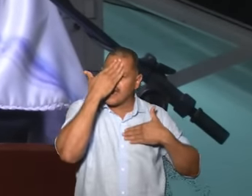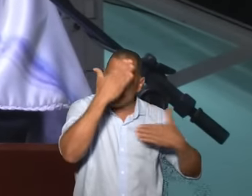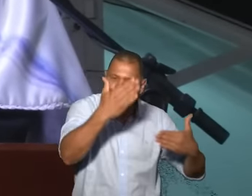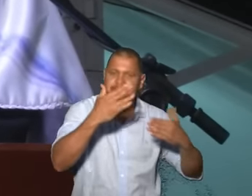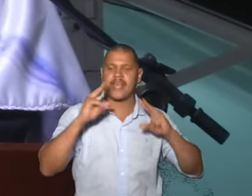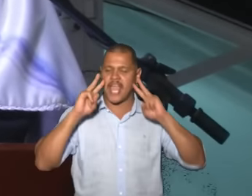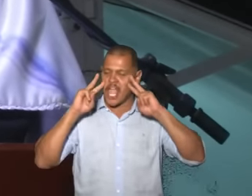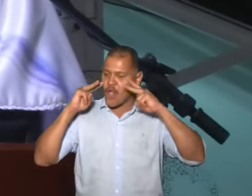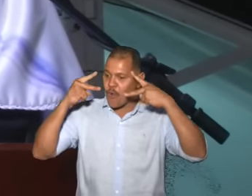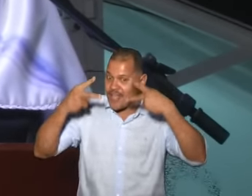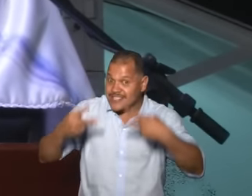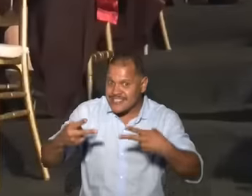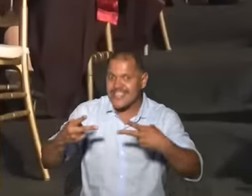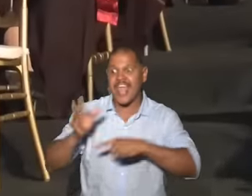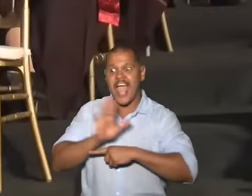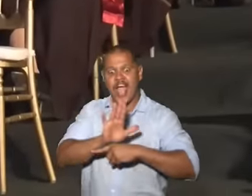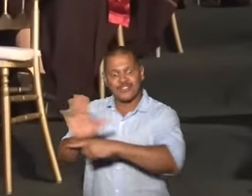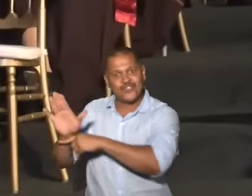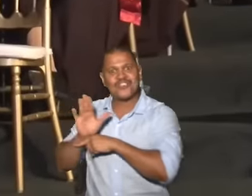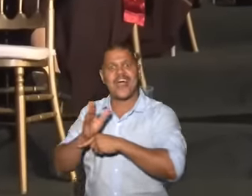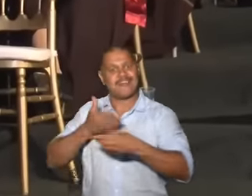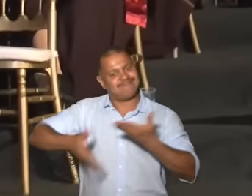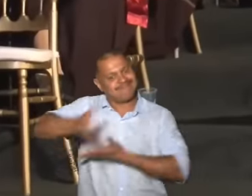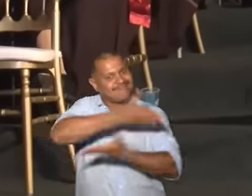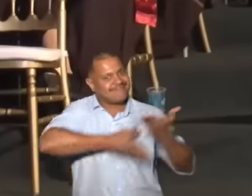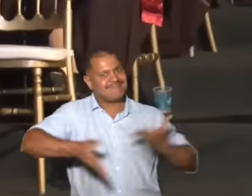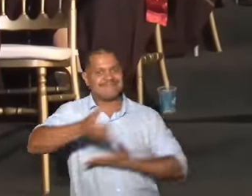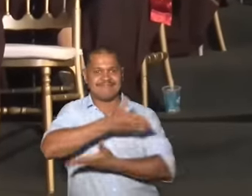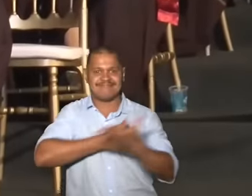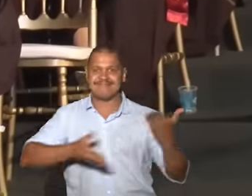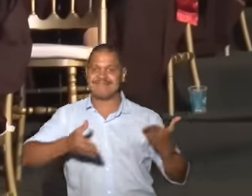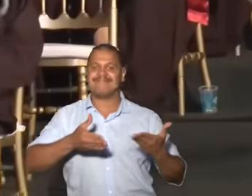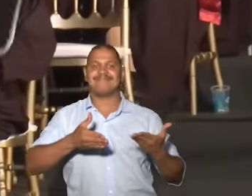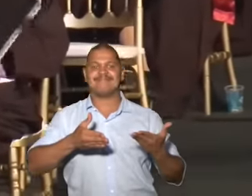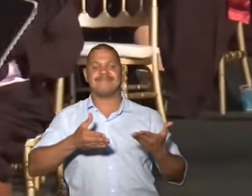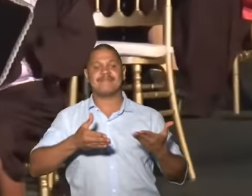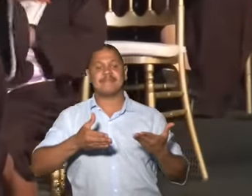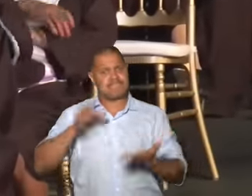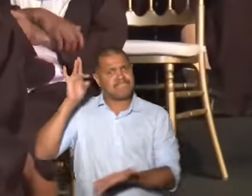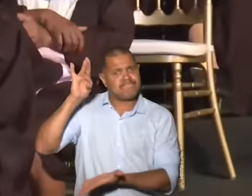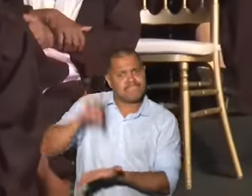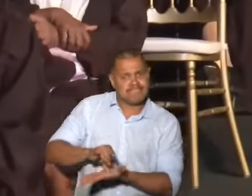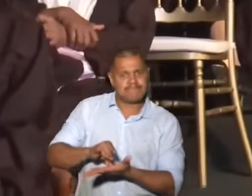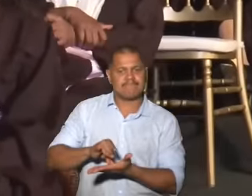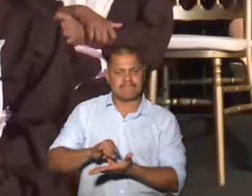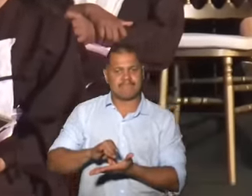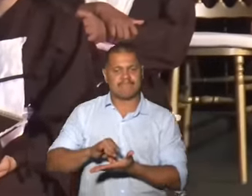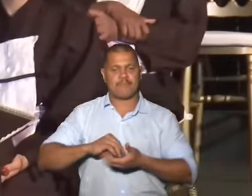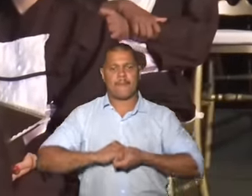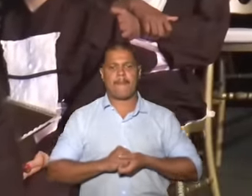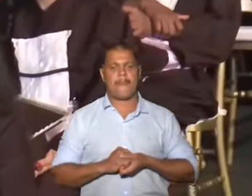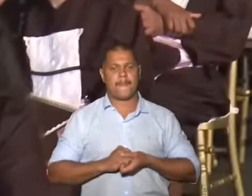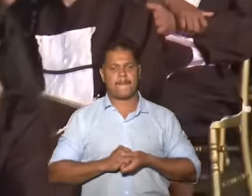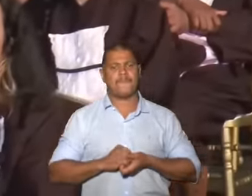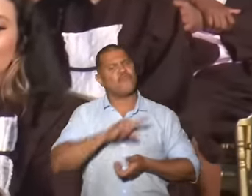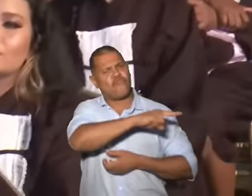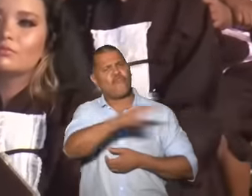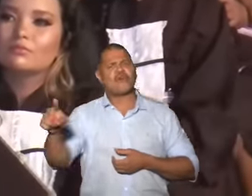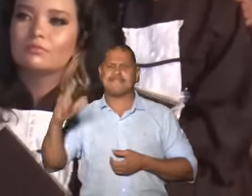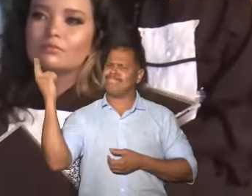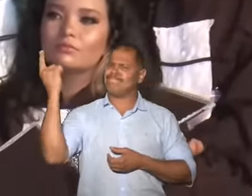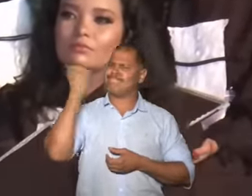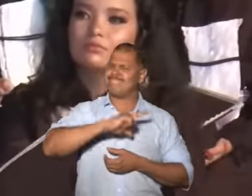reconhecer, ajudar, compartilhar. Neste sentido, posso reafirmar categoricamente: vocês